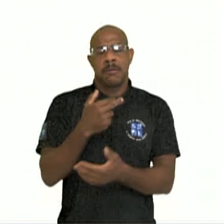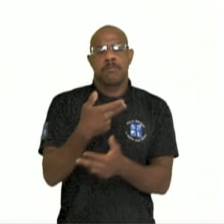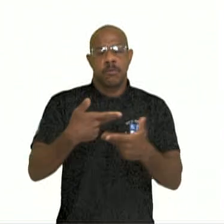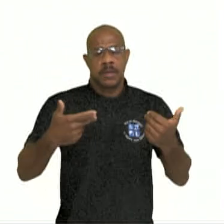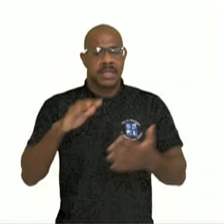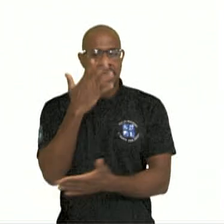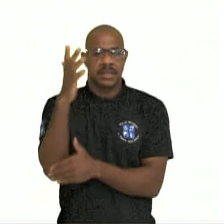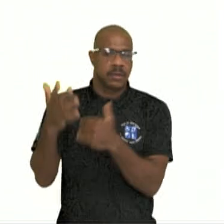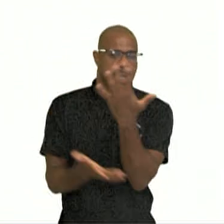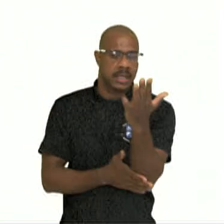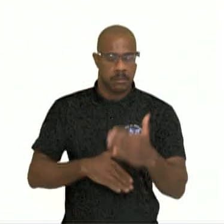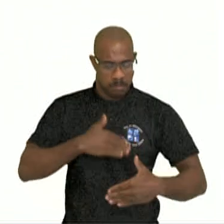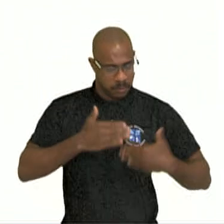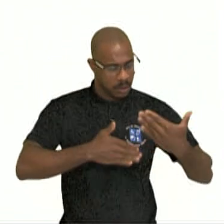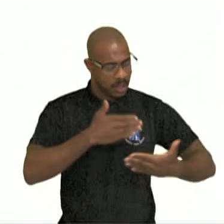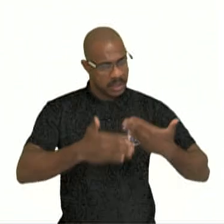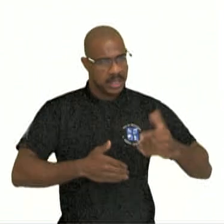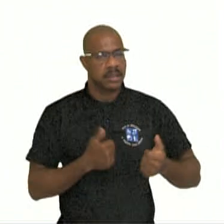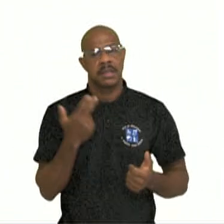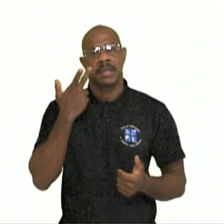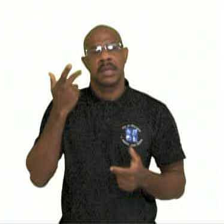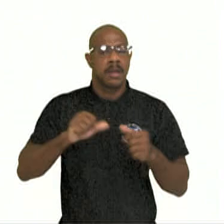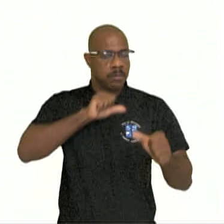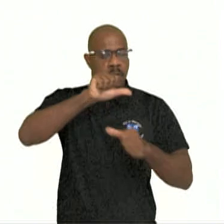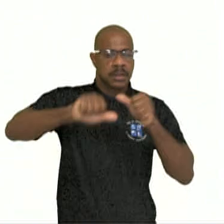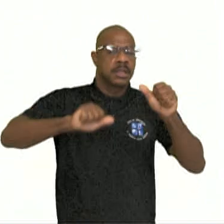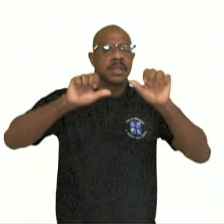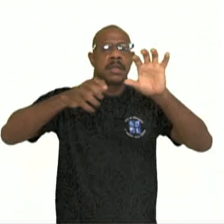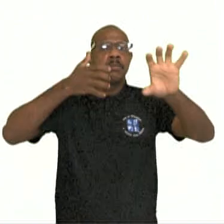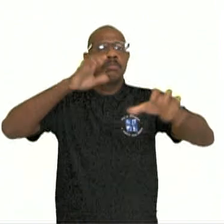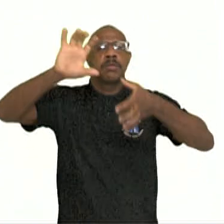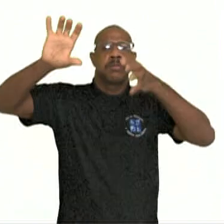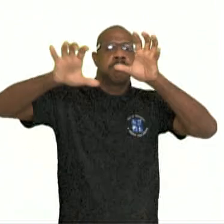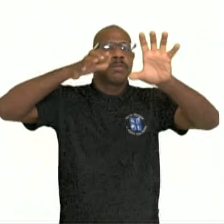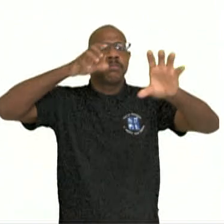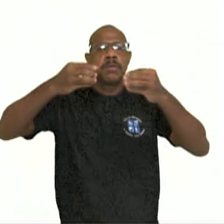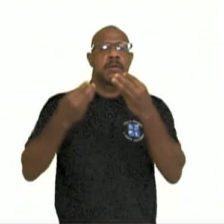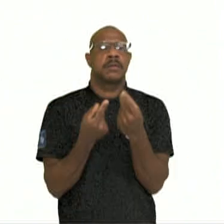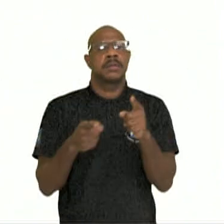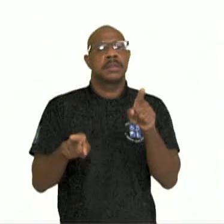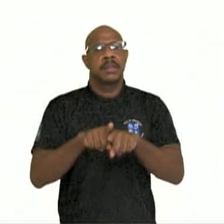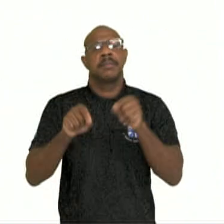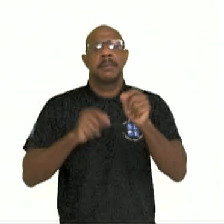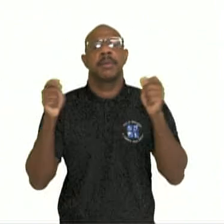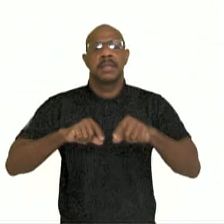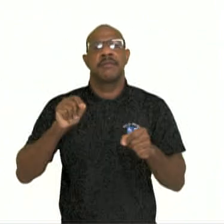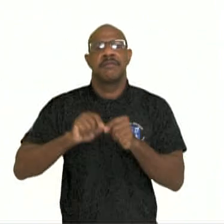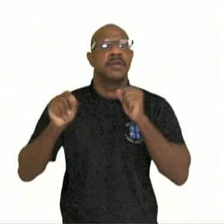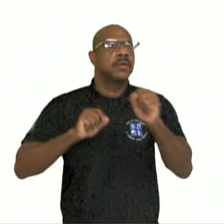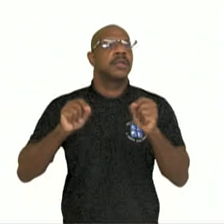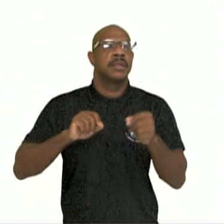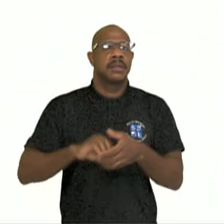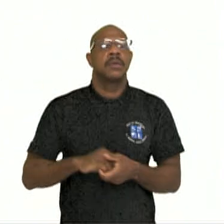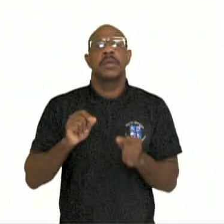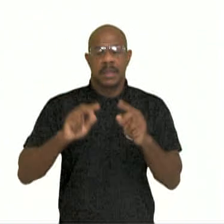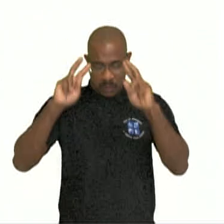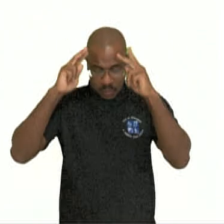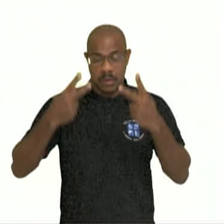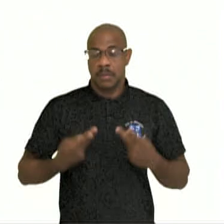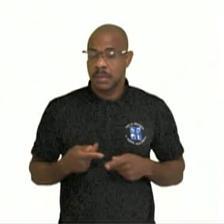que por processos naturais realizam a mudança no clima, porém essas mudanças também podem ser realizadas pelo ser